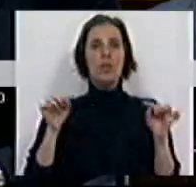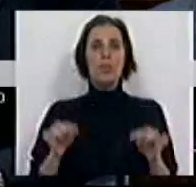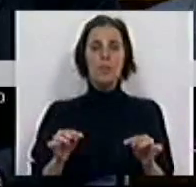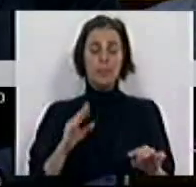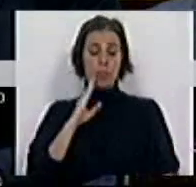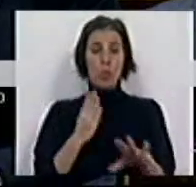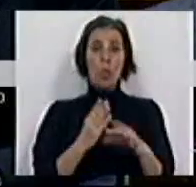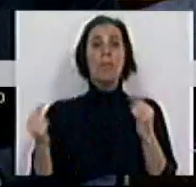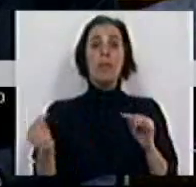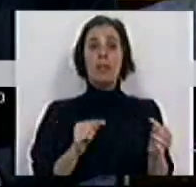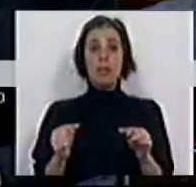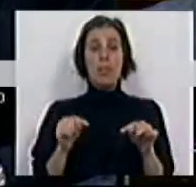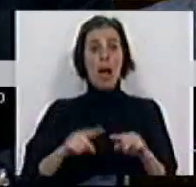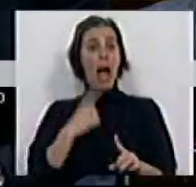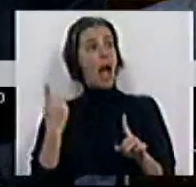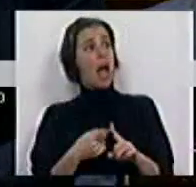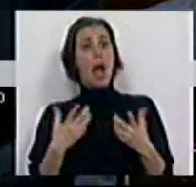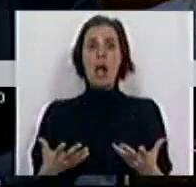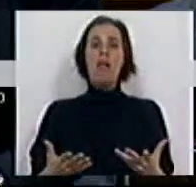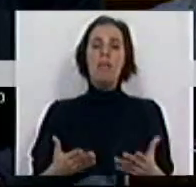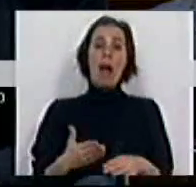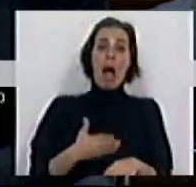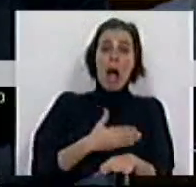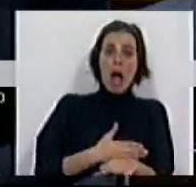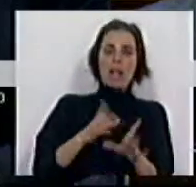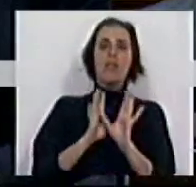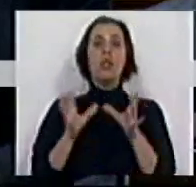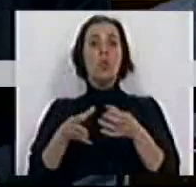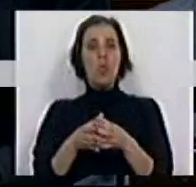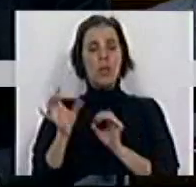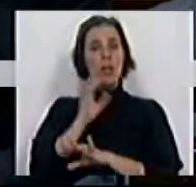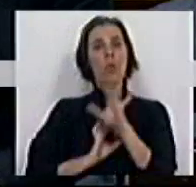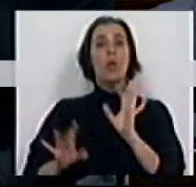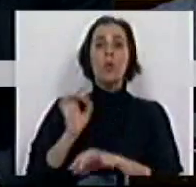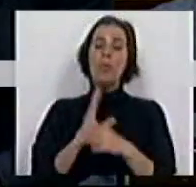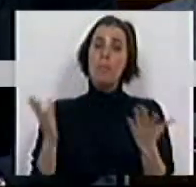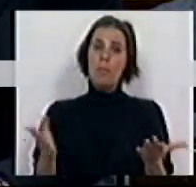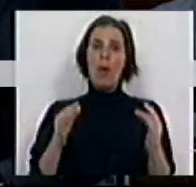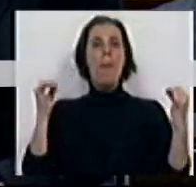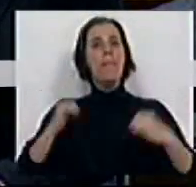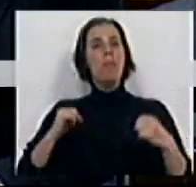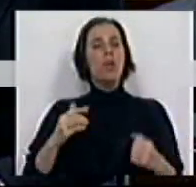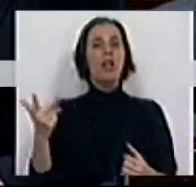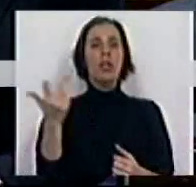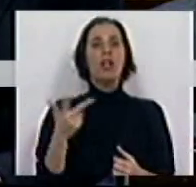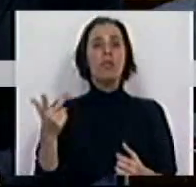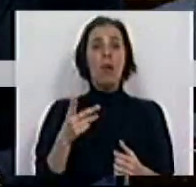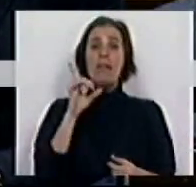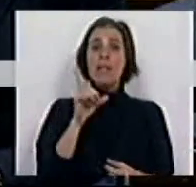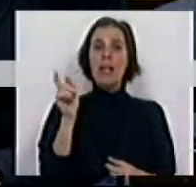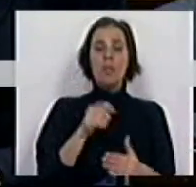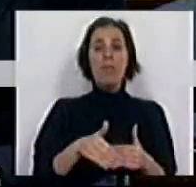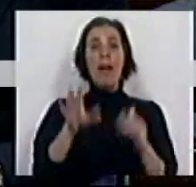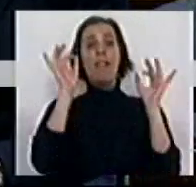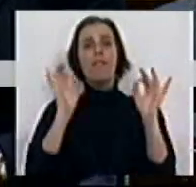este é o último debate deste ano, antecede o Conselho Europeu e o memorando da Troika está a 6